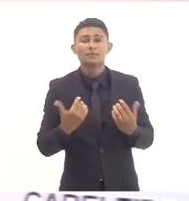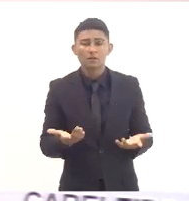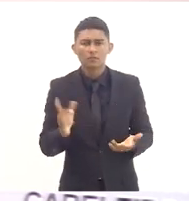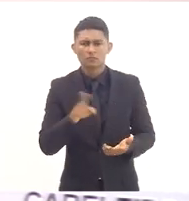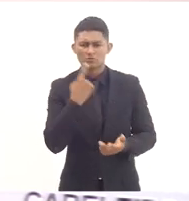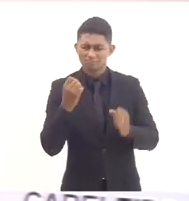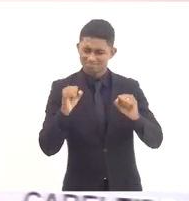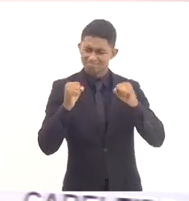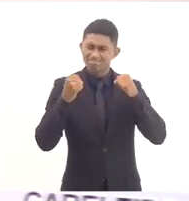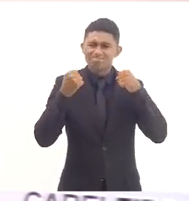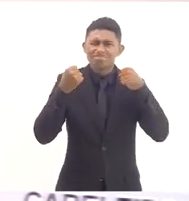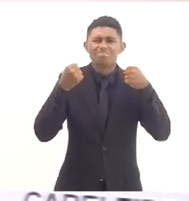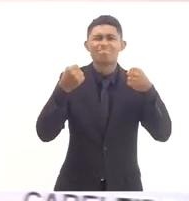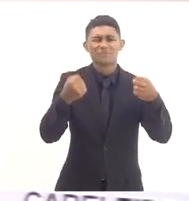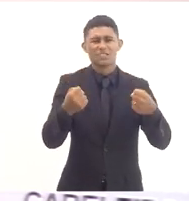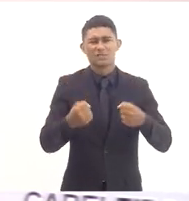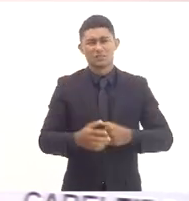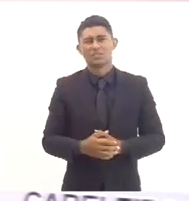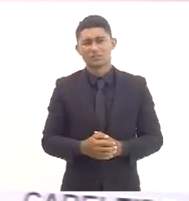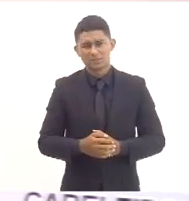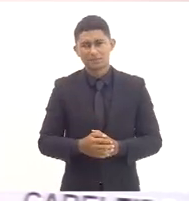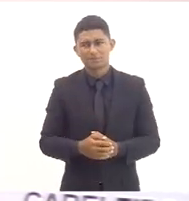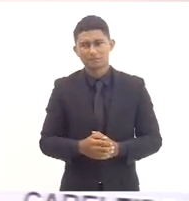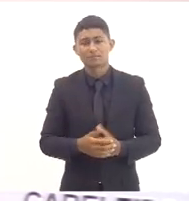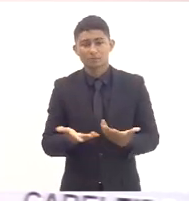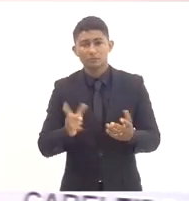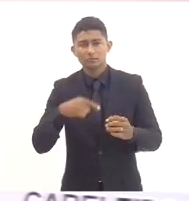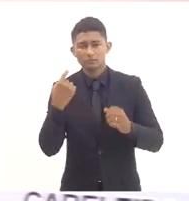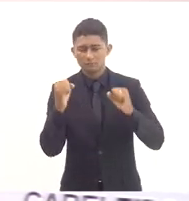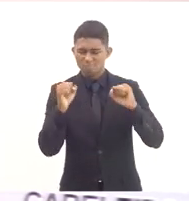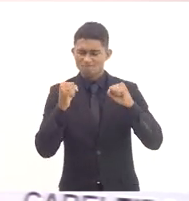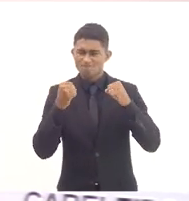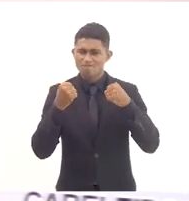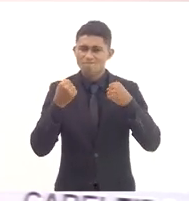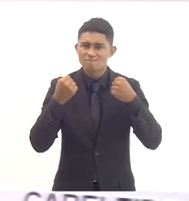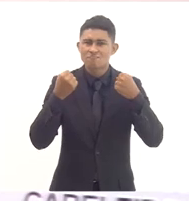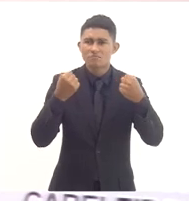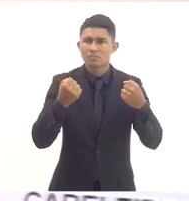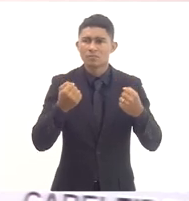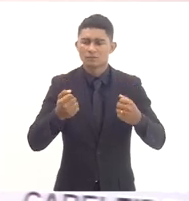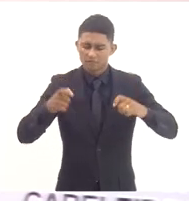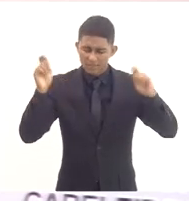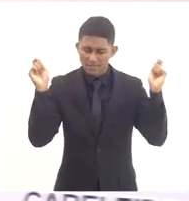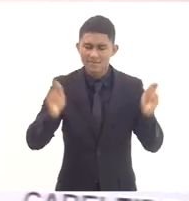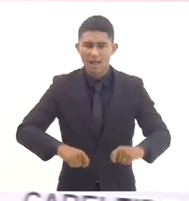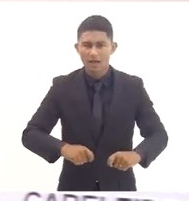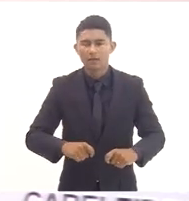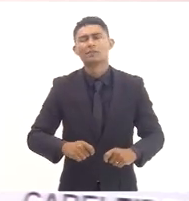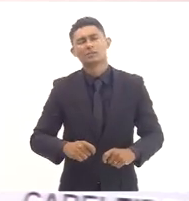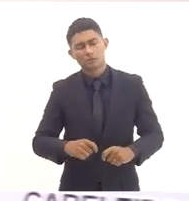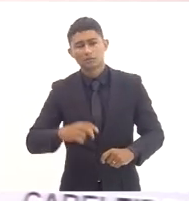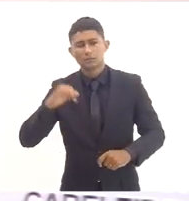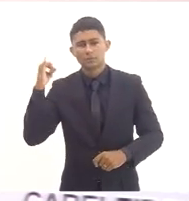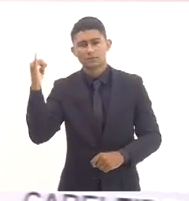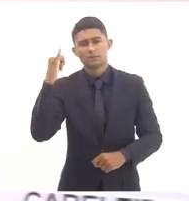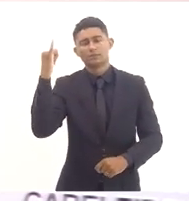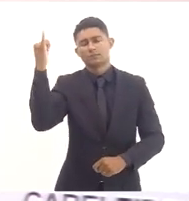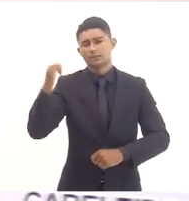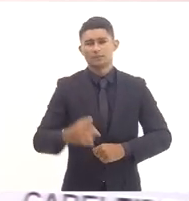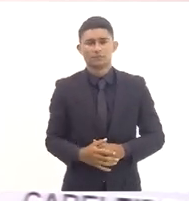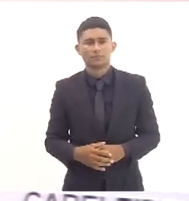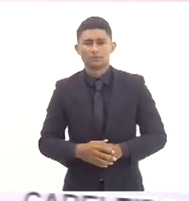pode Ah e tudo que a gente pode fazer é essencial é fundamental